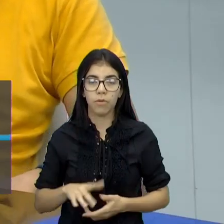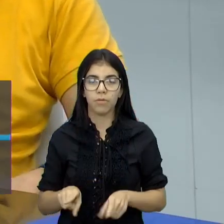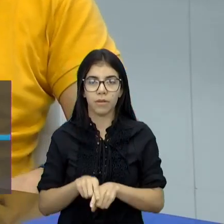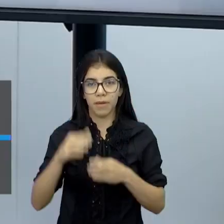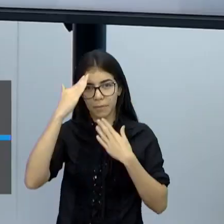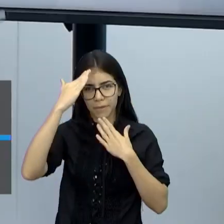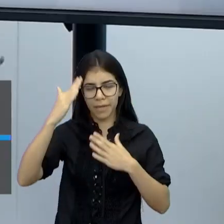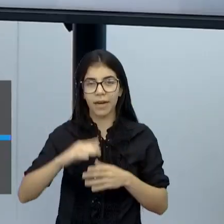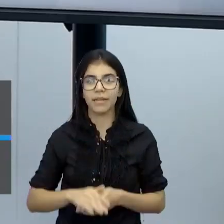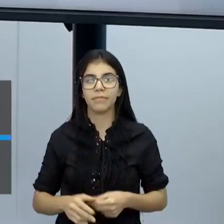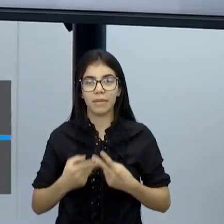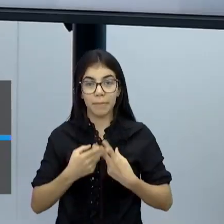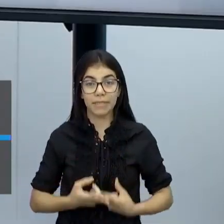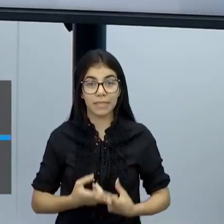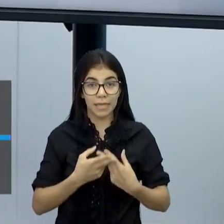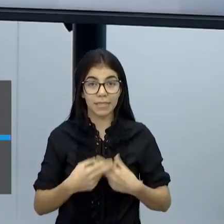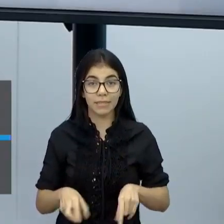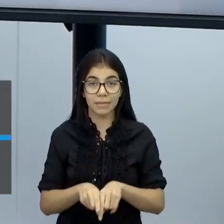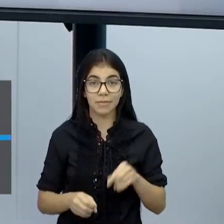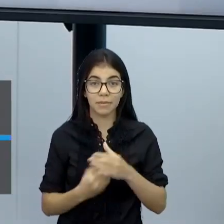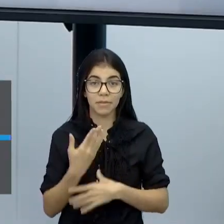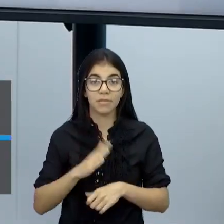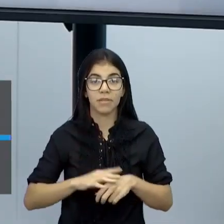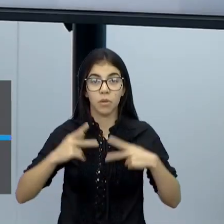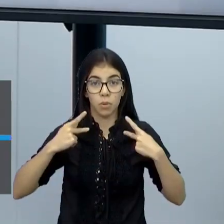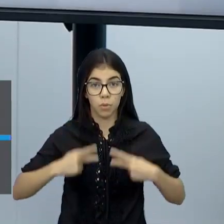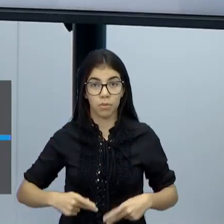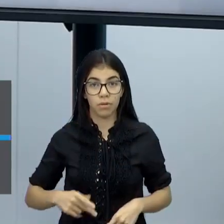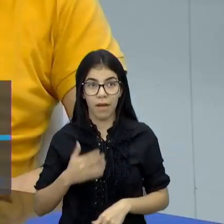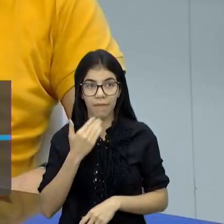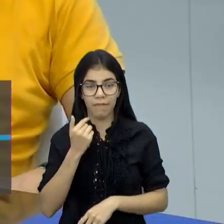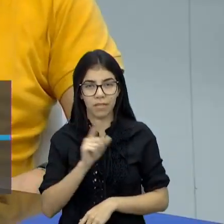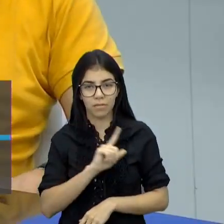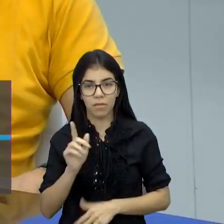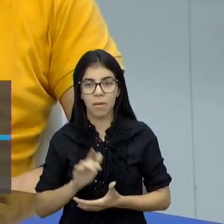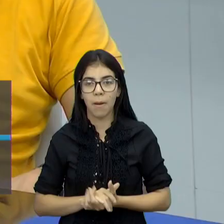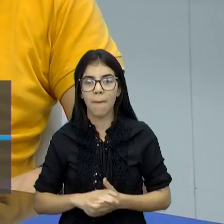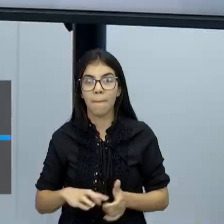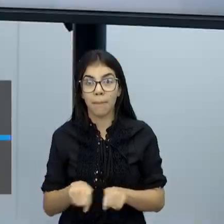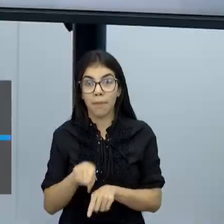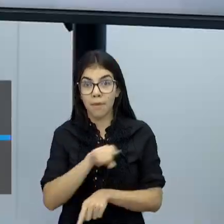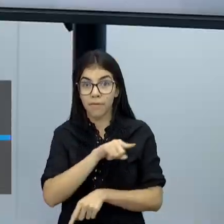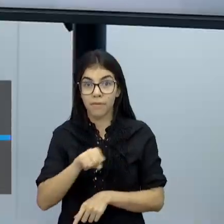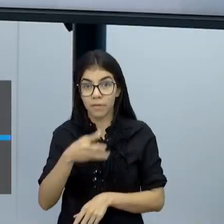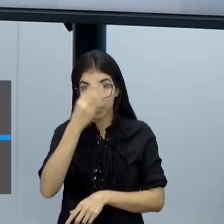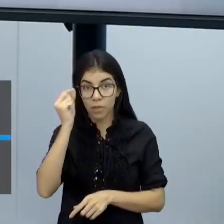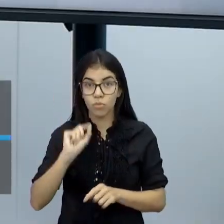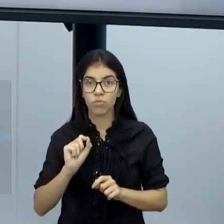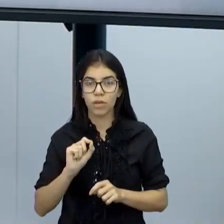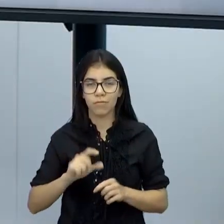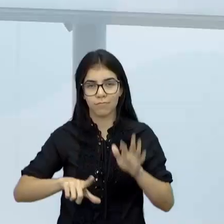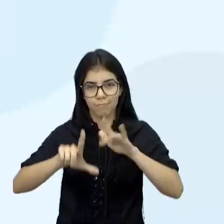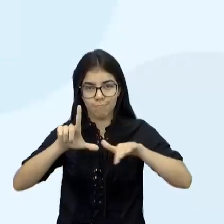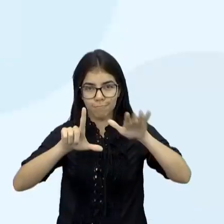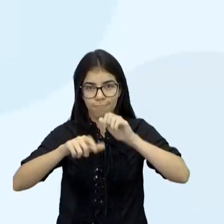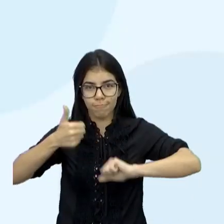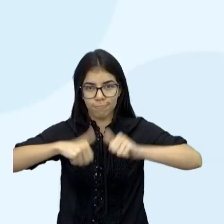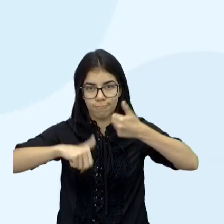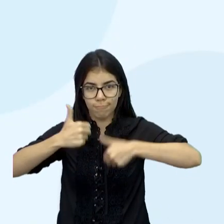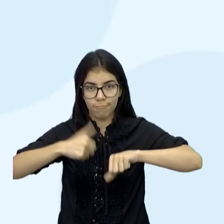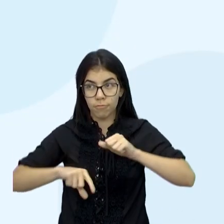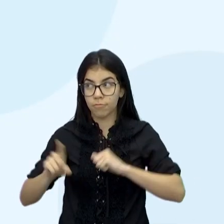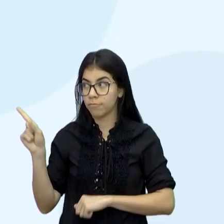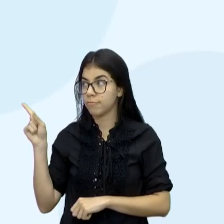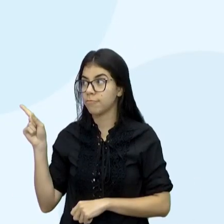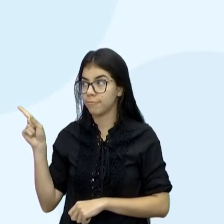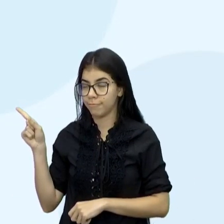bom. Obrigada aí pela paciência de criar essa programação, porque não é fácil, tá Não. bom? E vocês não esqueçam de avaliar a nossa aula. Vai aparecer